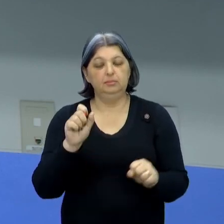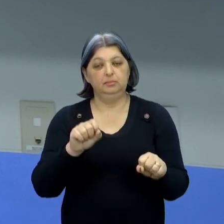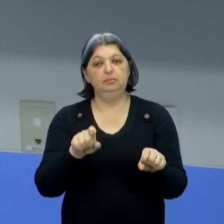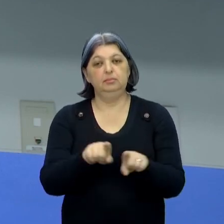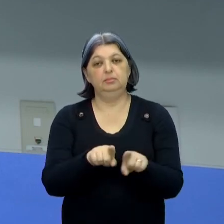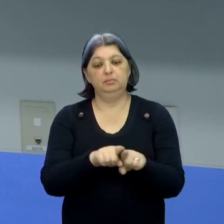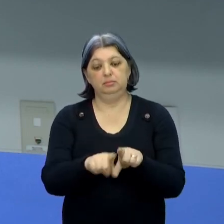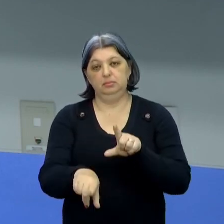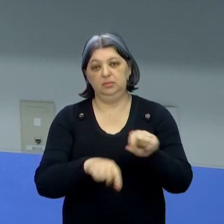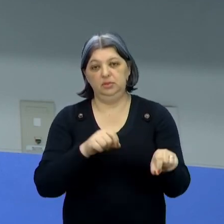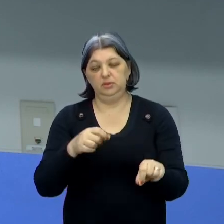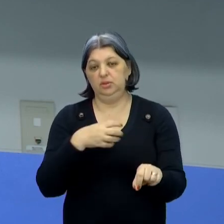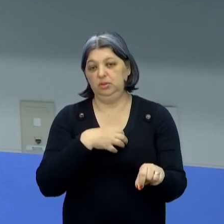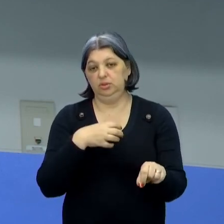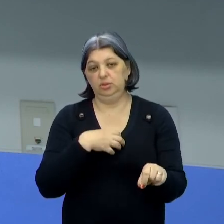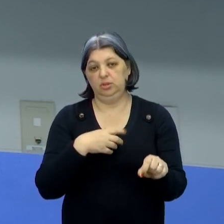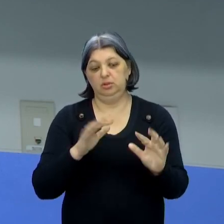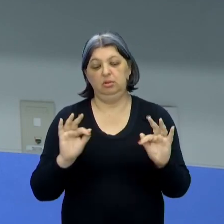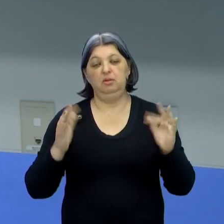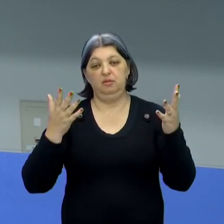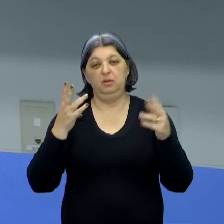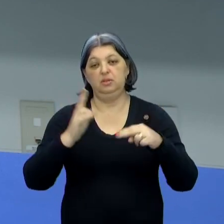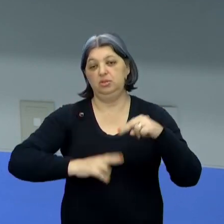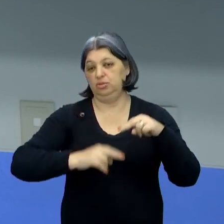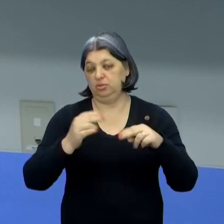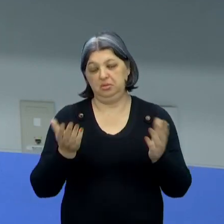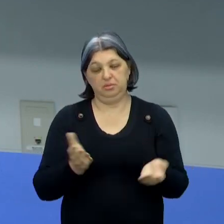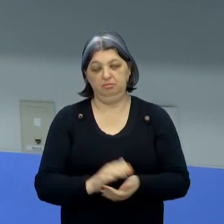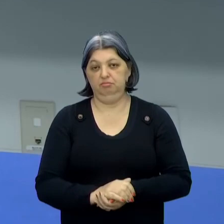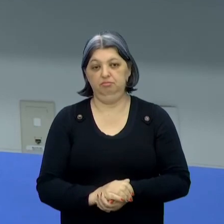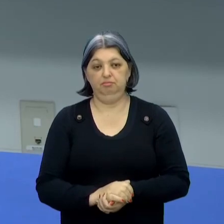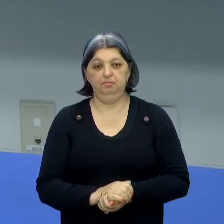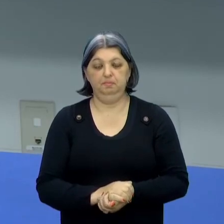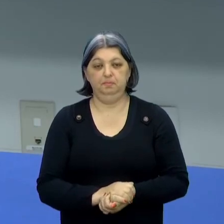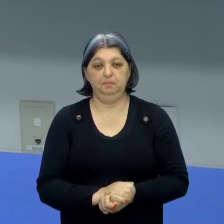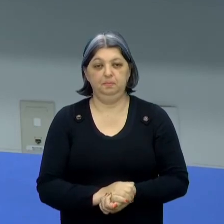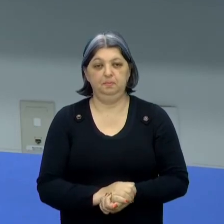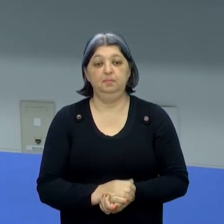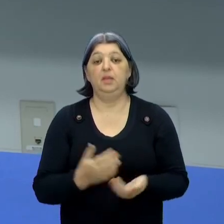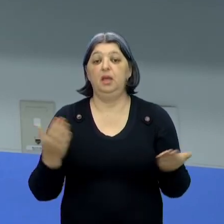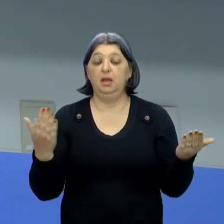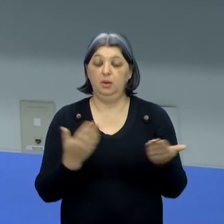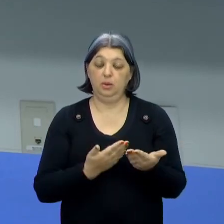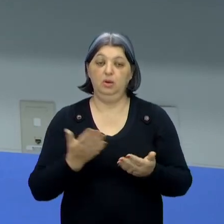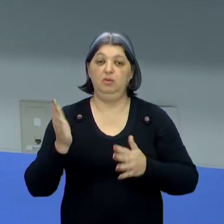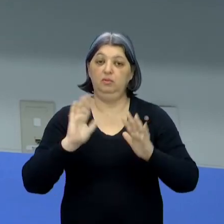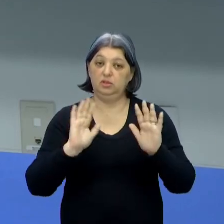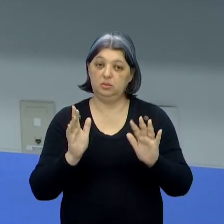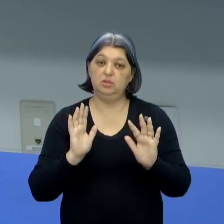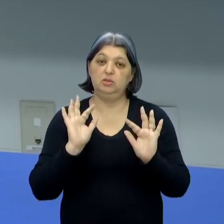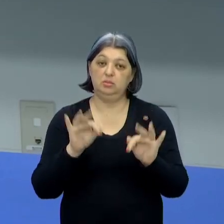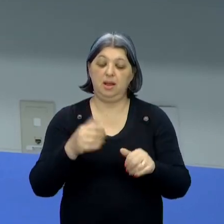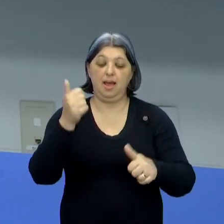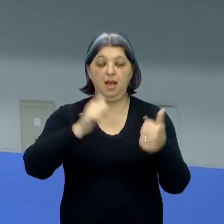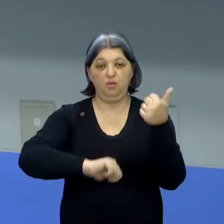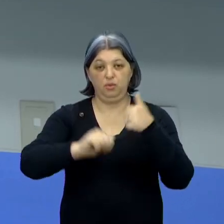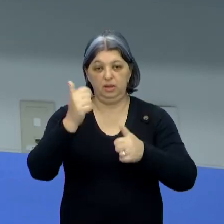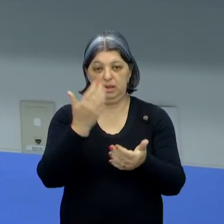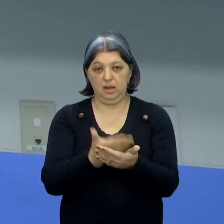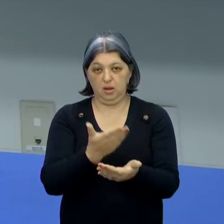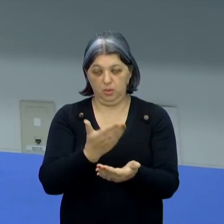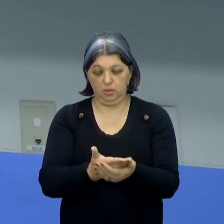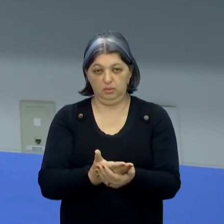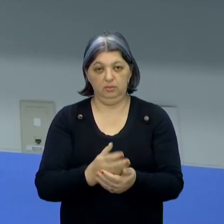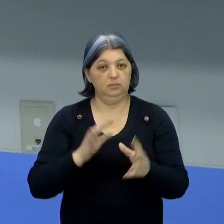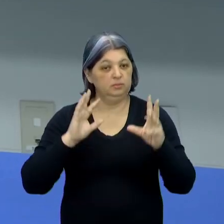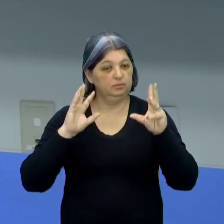escolher o formato da sua festa junina. Galera, vou aqui me despedindo, avaliem a aula,